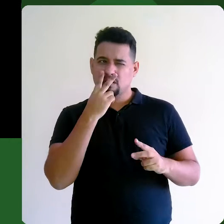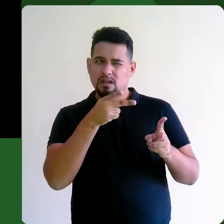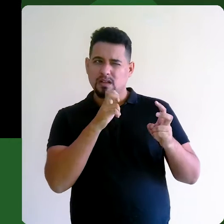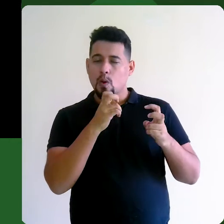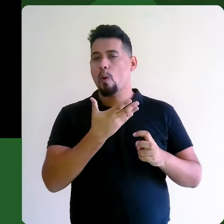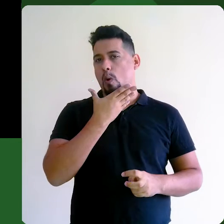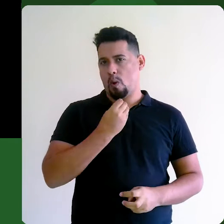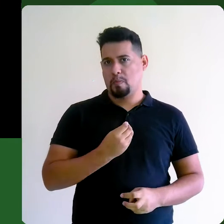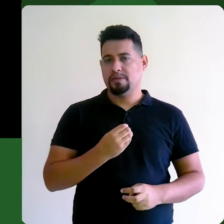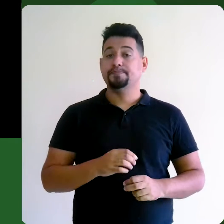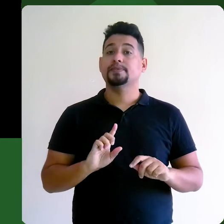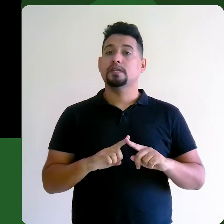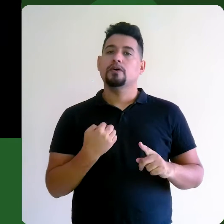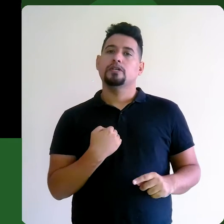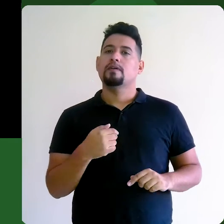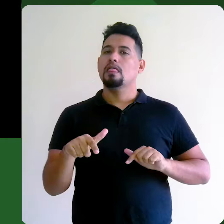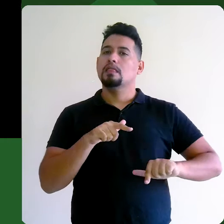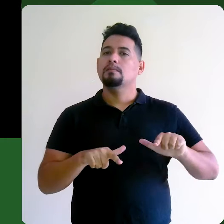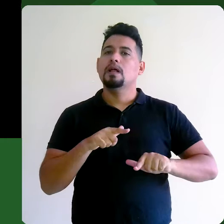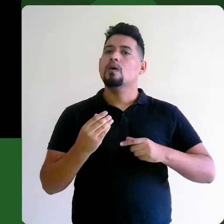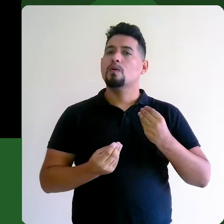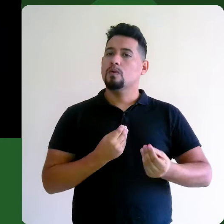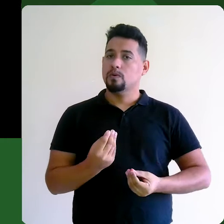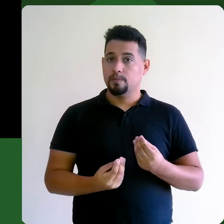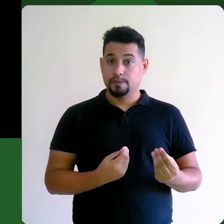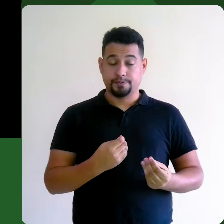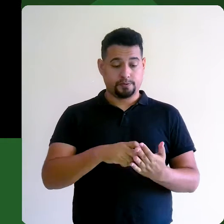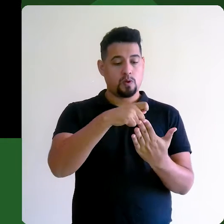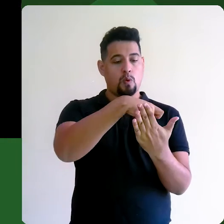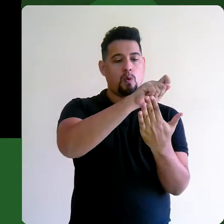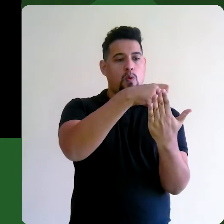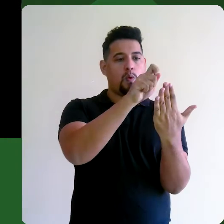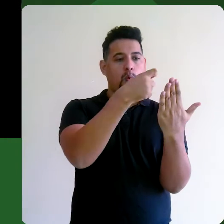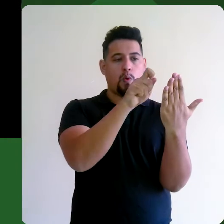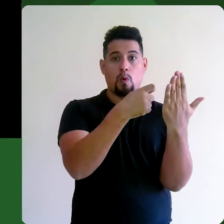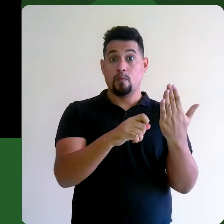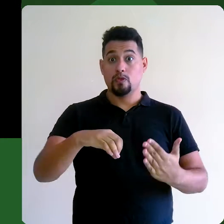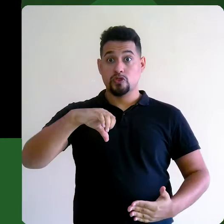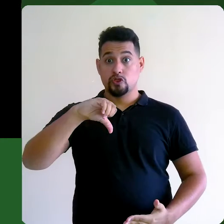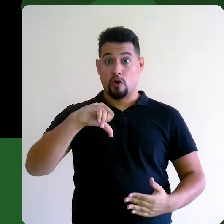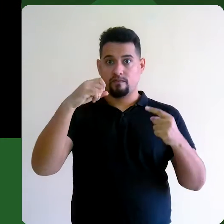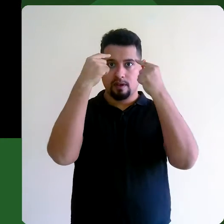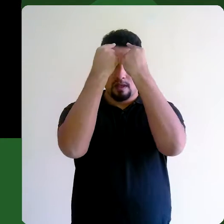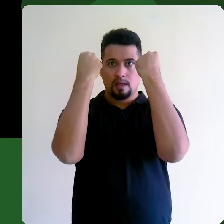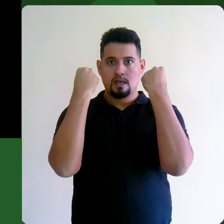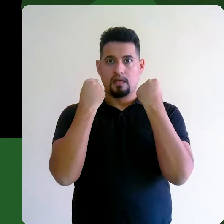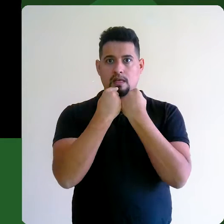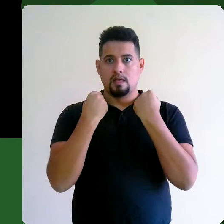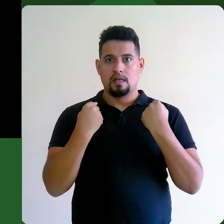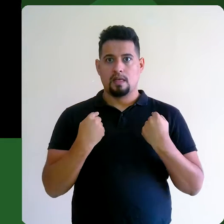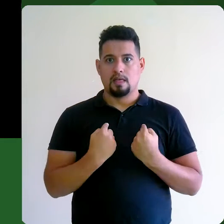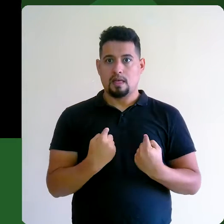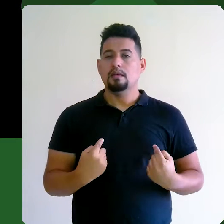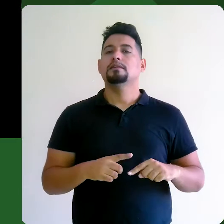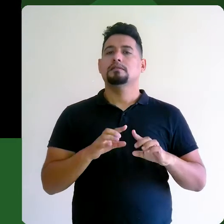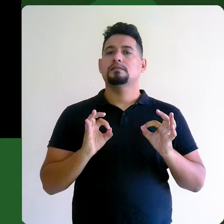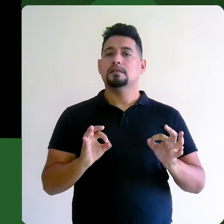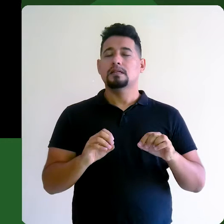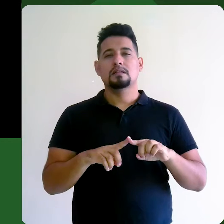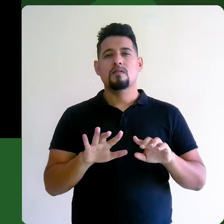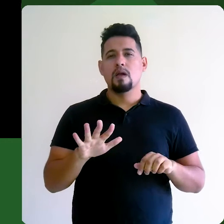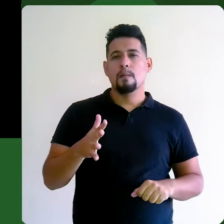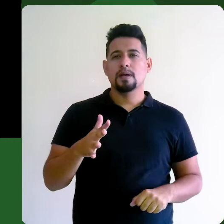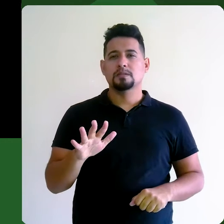mais masculino mesmo. Então, nós vamos trabalhar com um croquis de 9 cabeças. Então, a construção desse papel vai